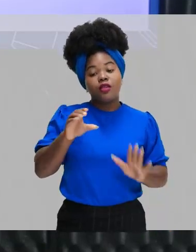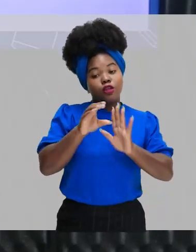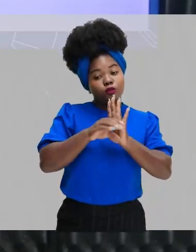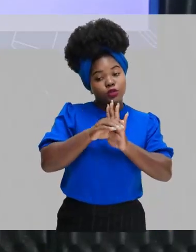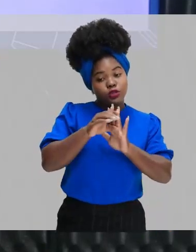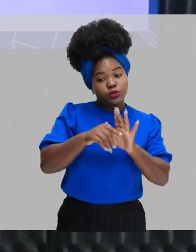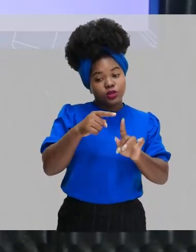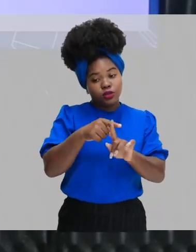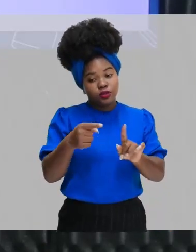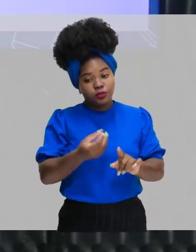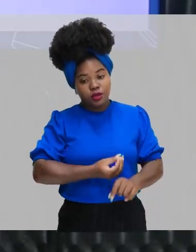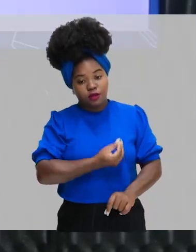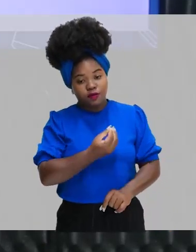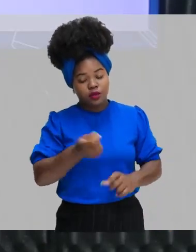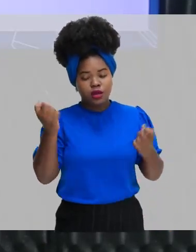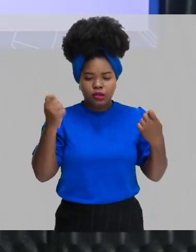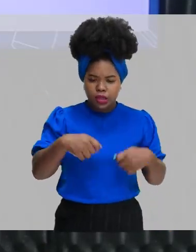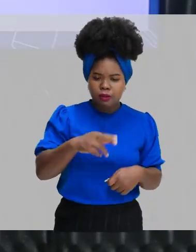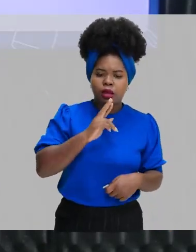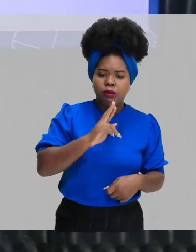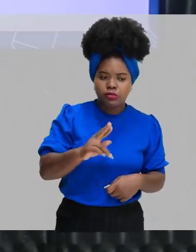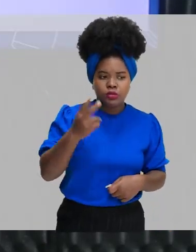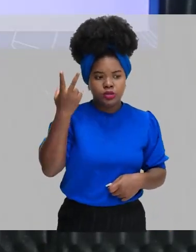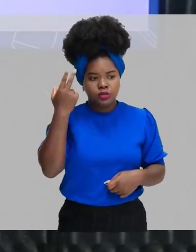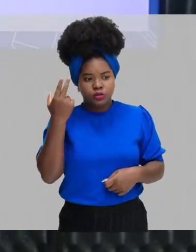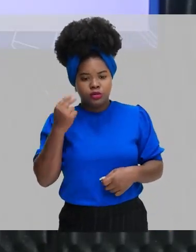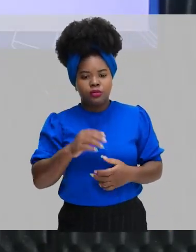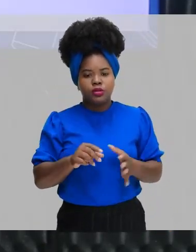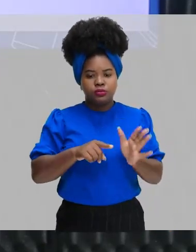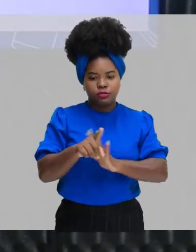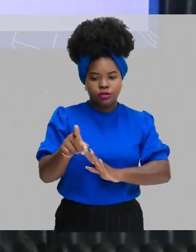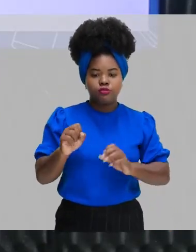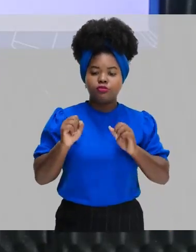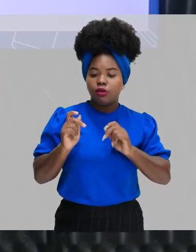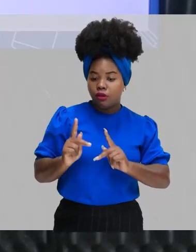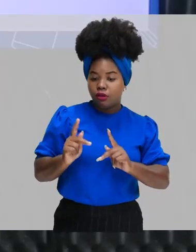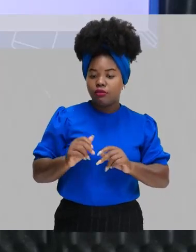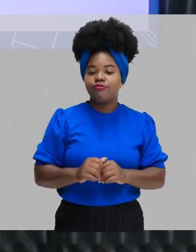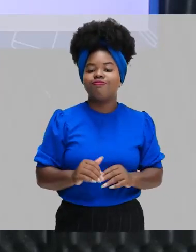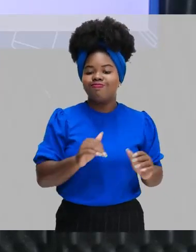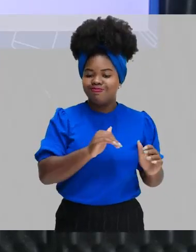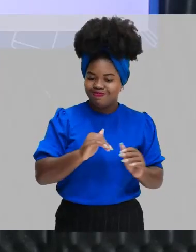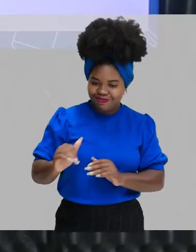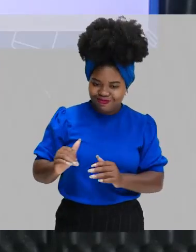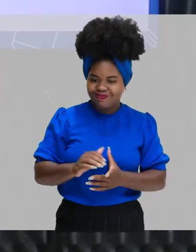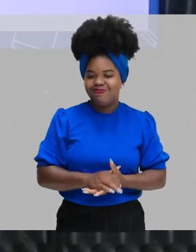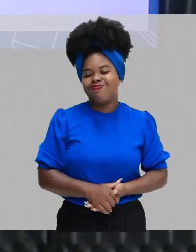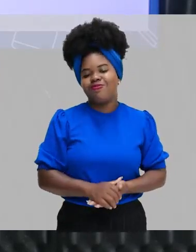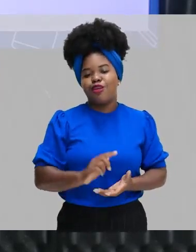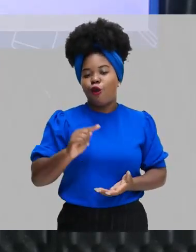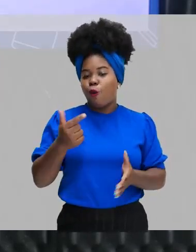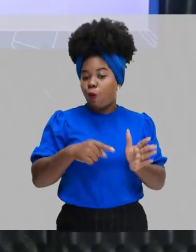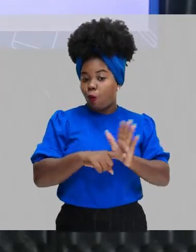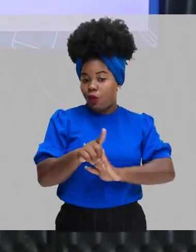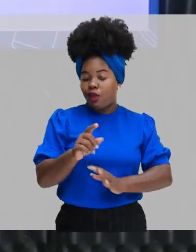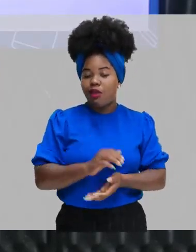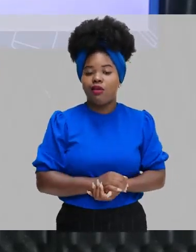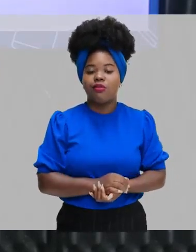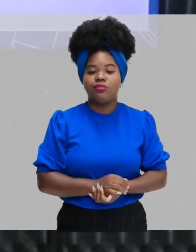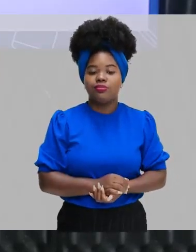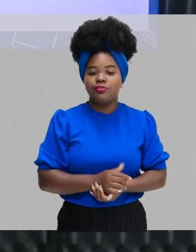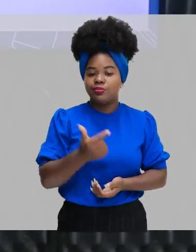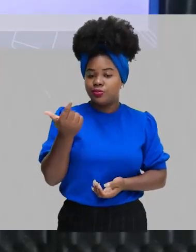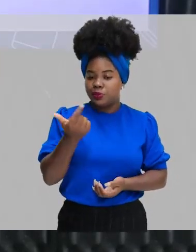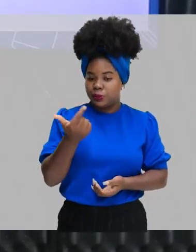de meia vida a gente consegue resolver essa questão show né então vamos para mais uma ó